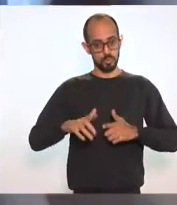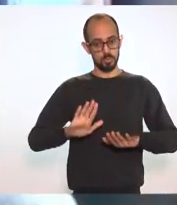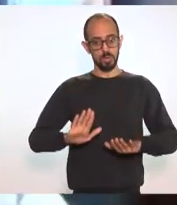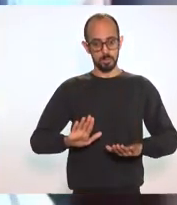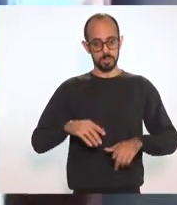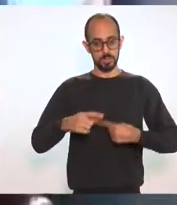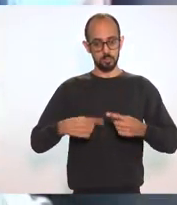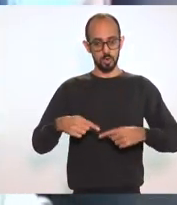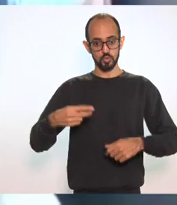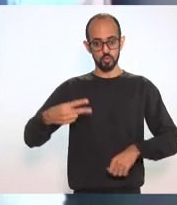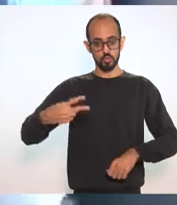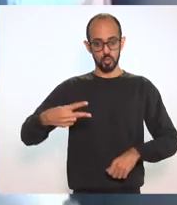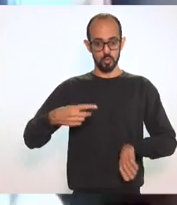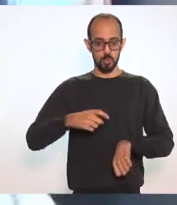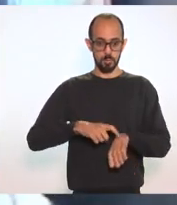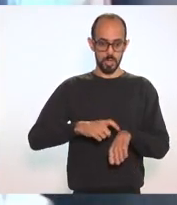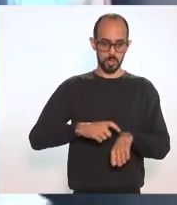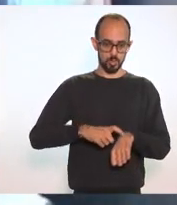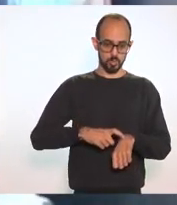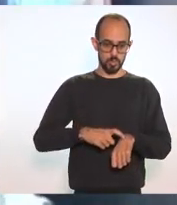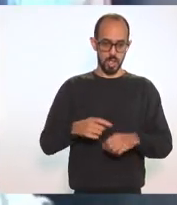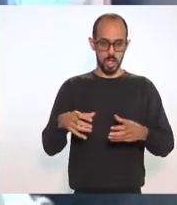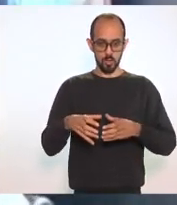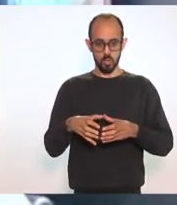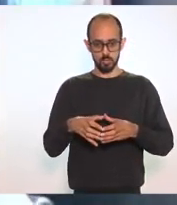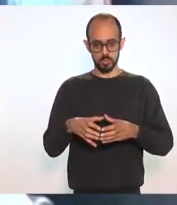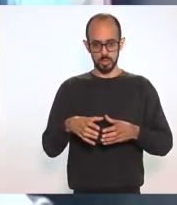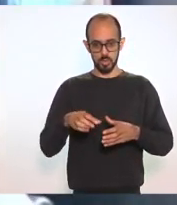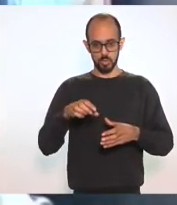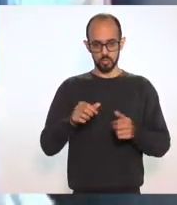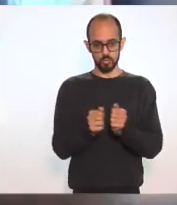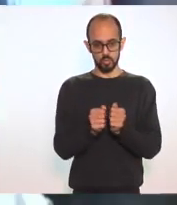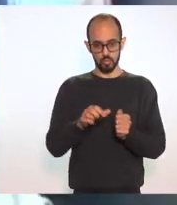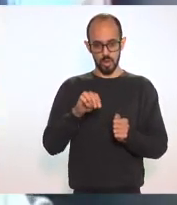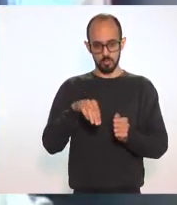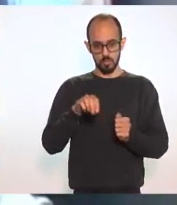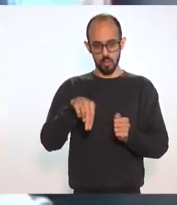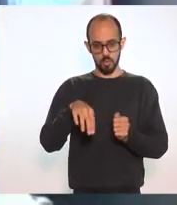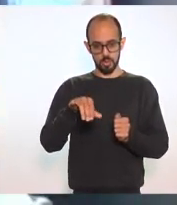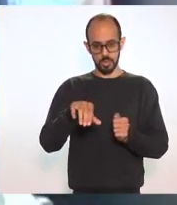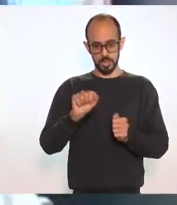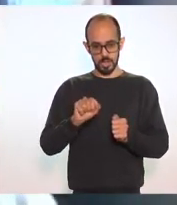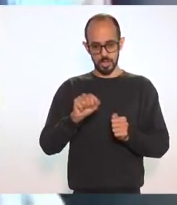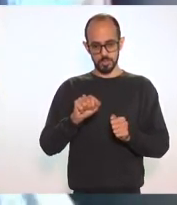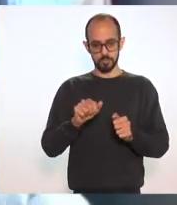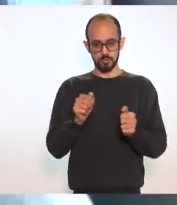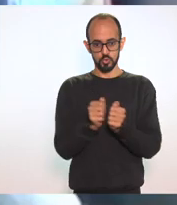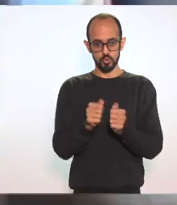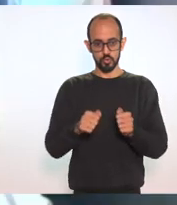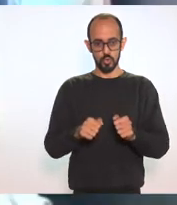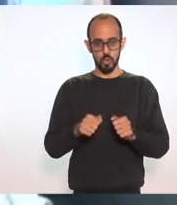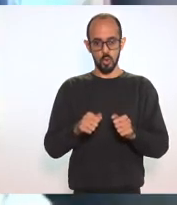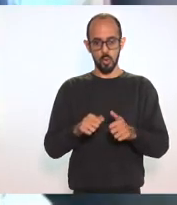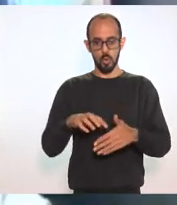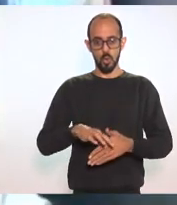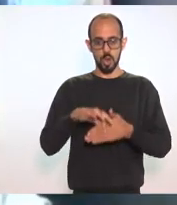a comissão, com a Mônica Francisco, com a Lohama e com vários líderes religiosos,